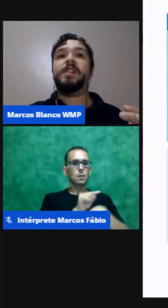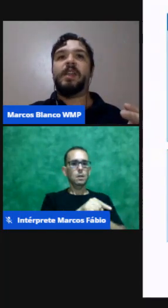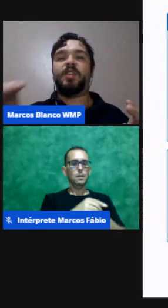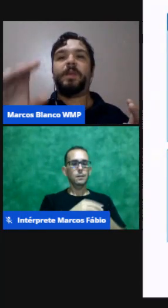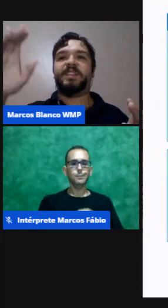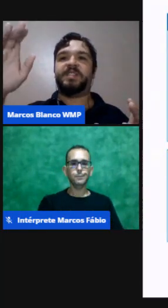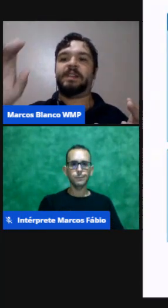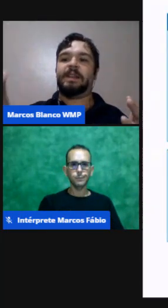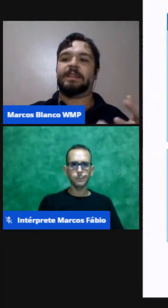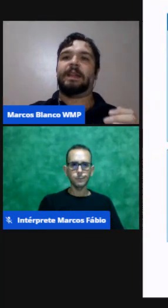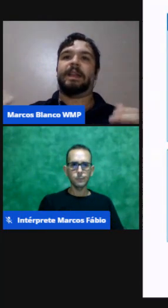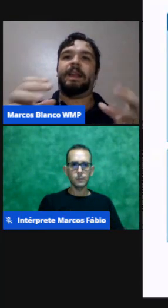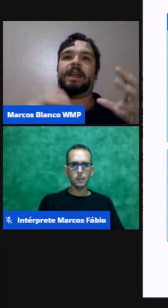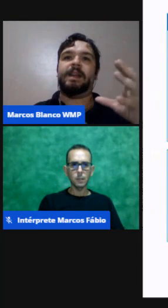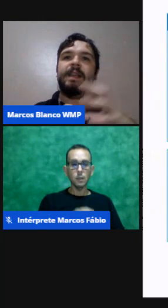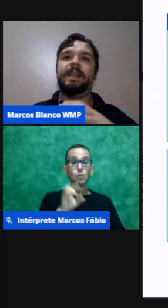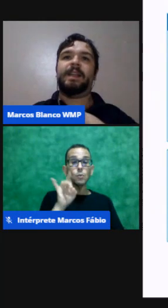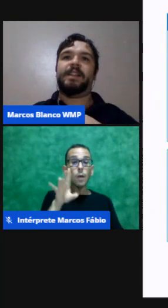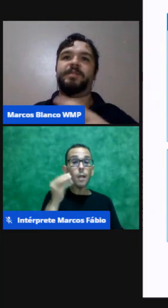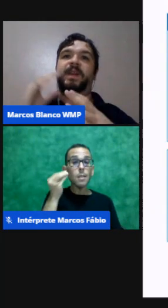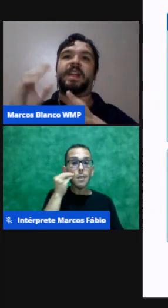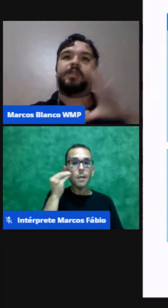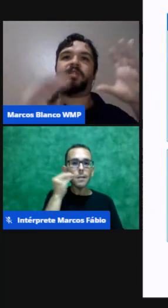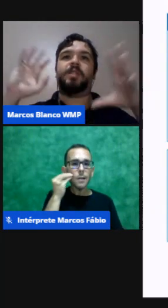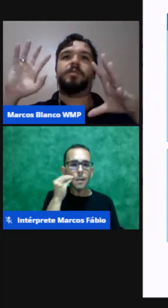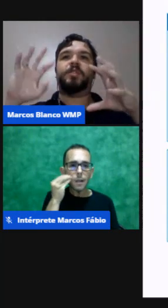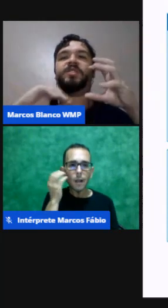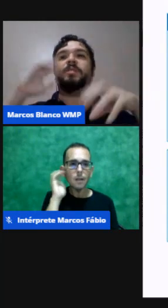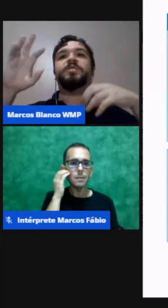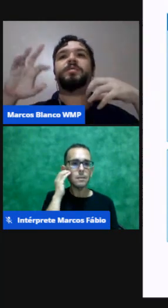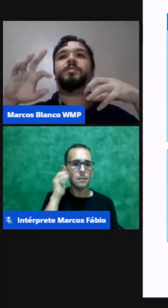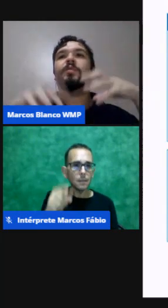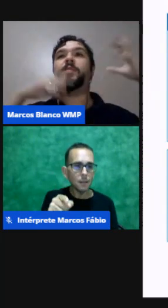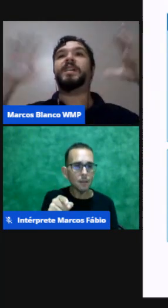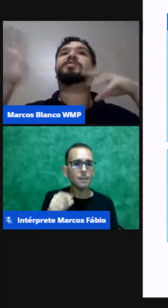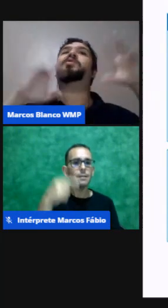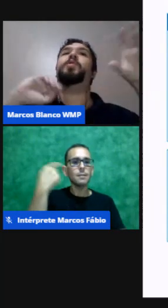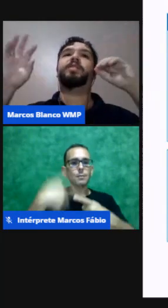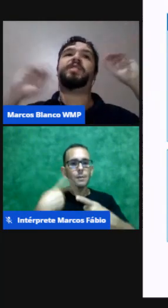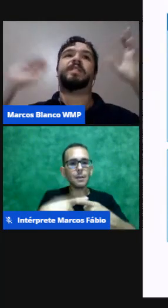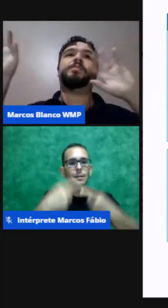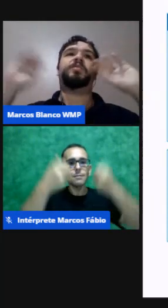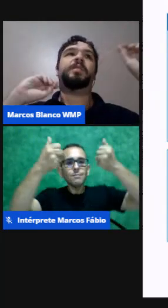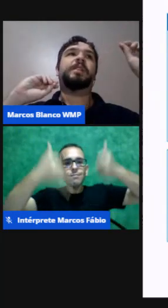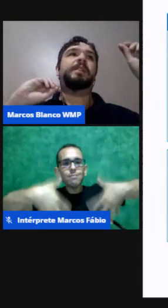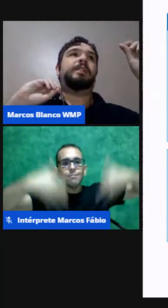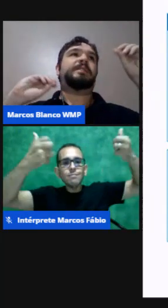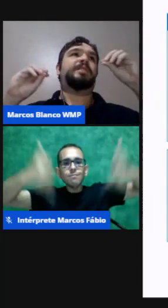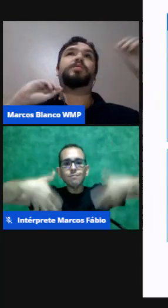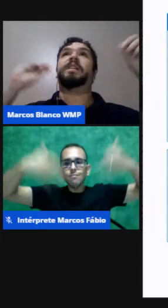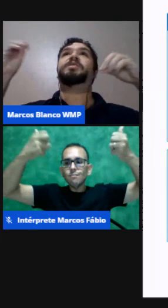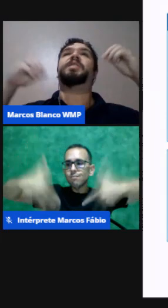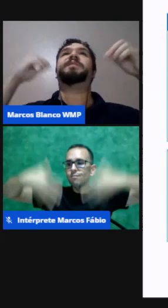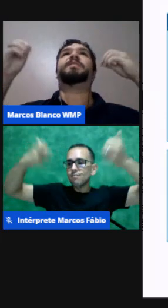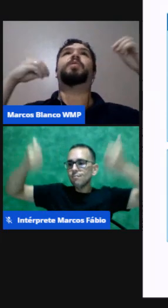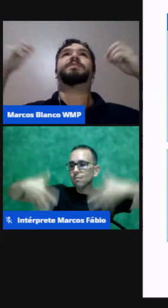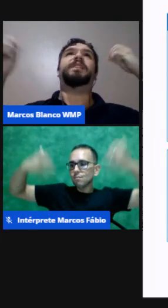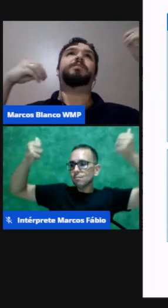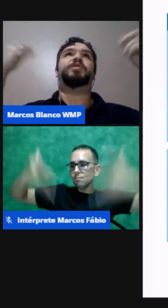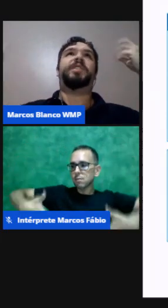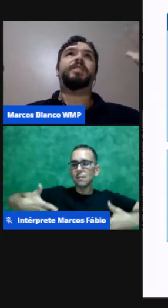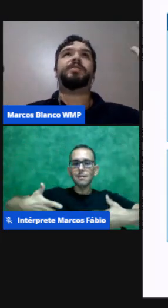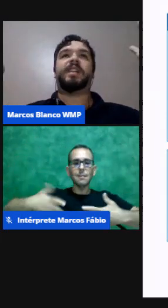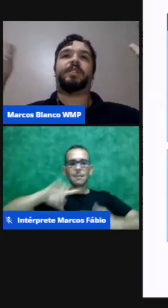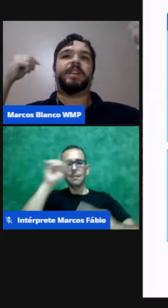Como que eu utilizo? Só para a gente tentar entender, né? A gente brinca que nós somos um bando de doidos que são estamos